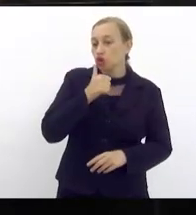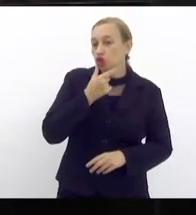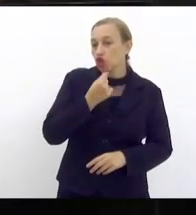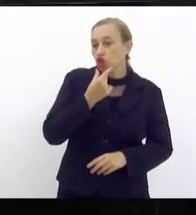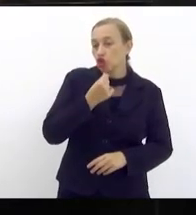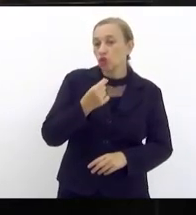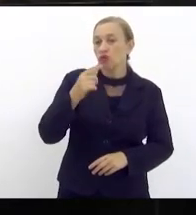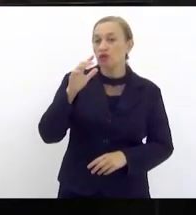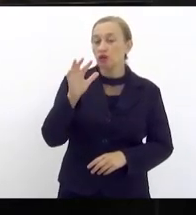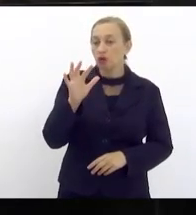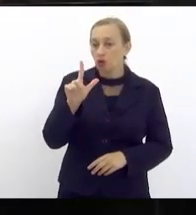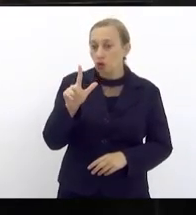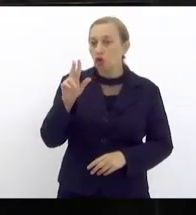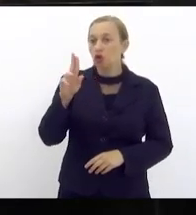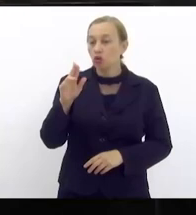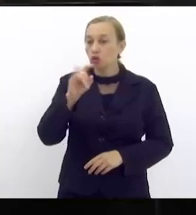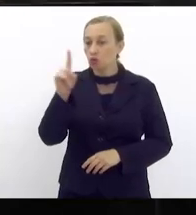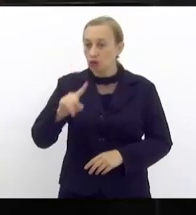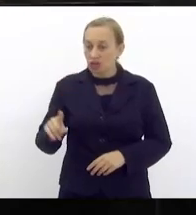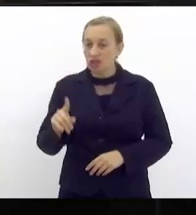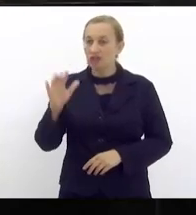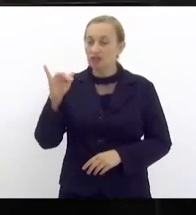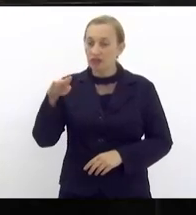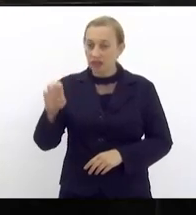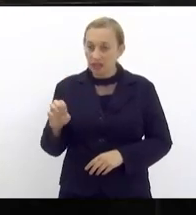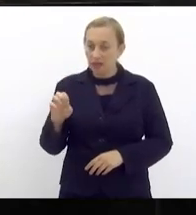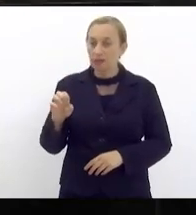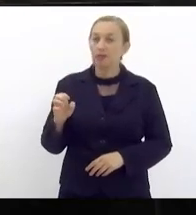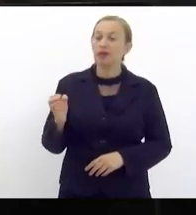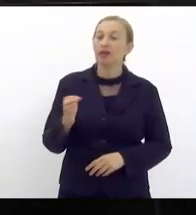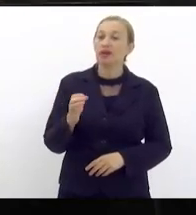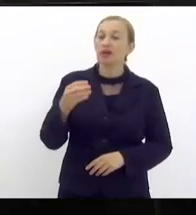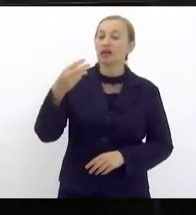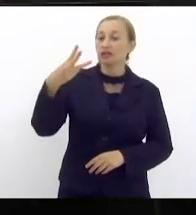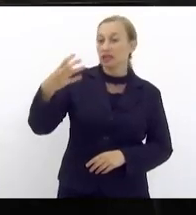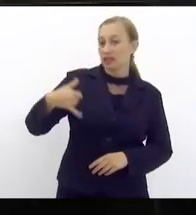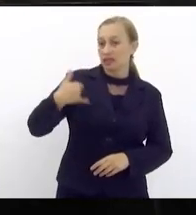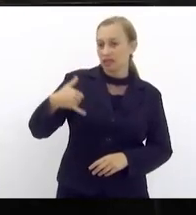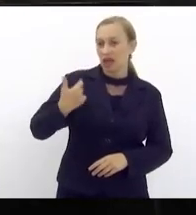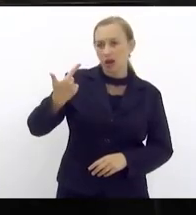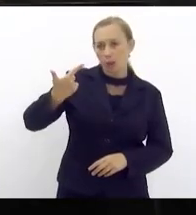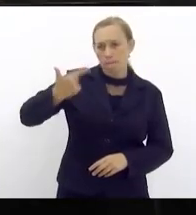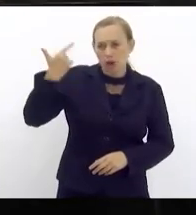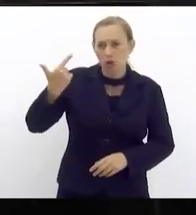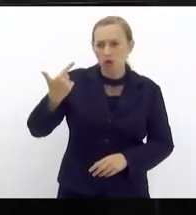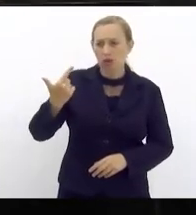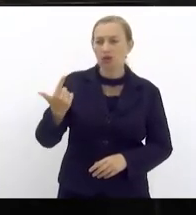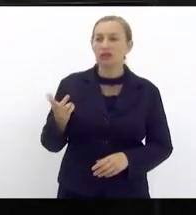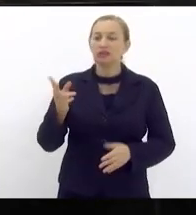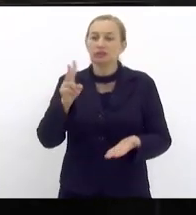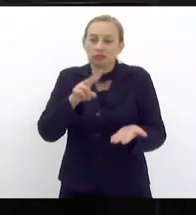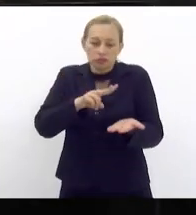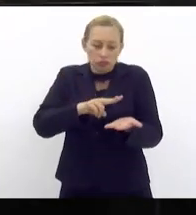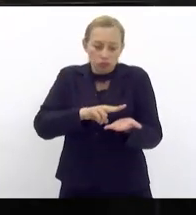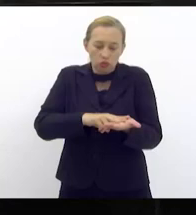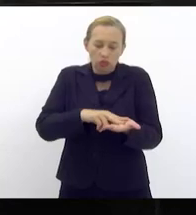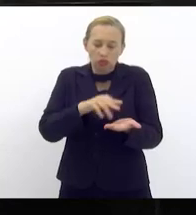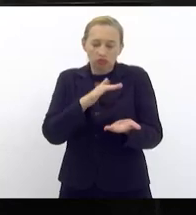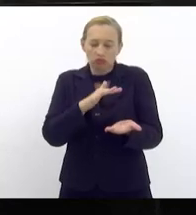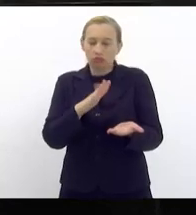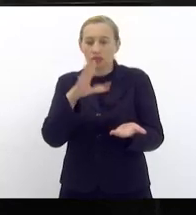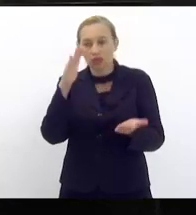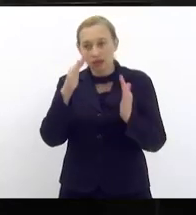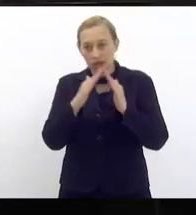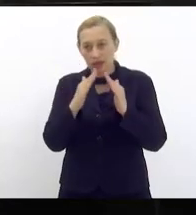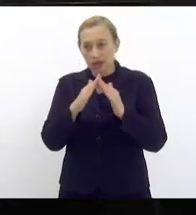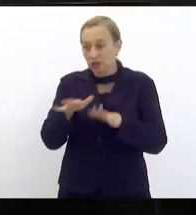Felipe Rangel Bento de três anos que foi baleado na cabeça Enquanto Dormia dentro de casa no Morro